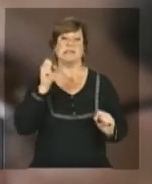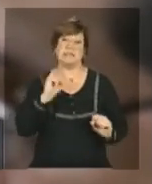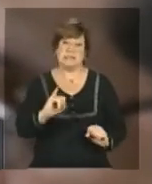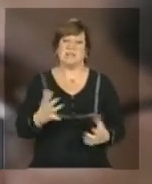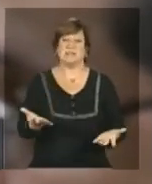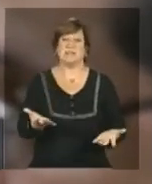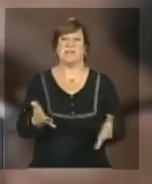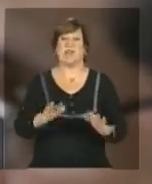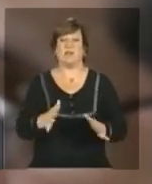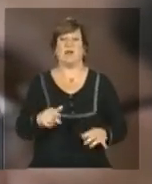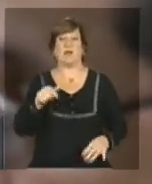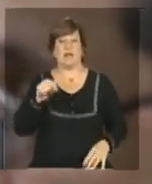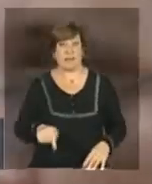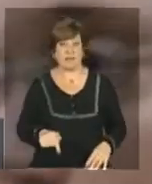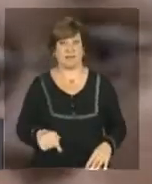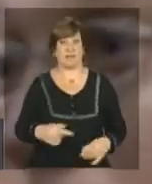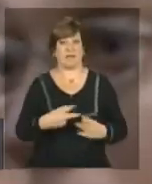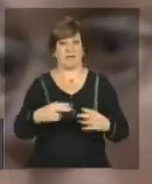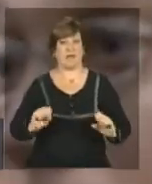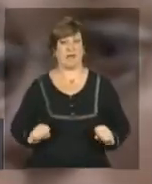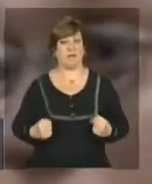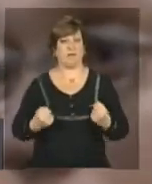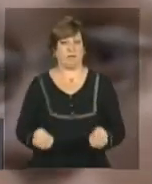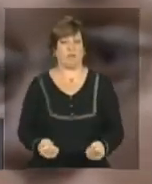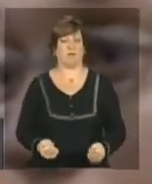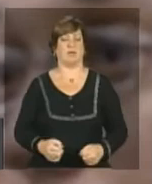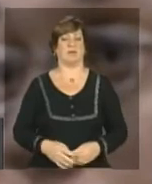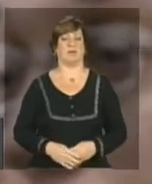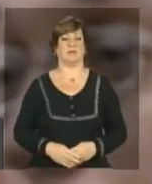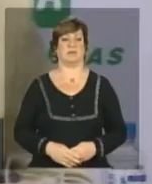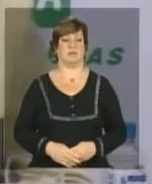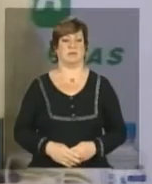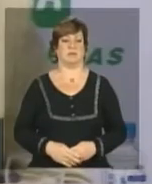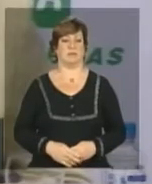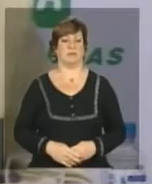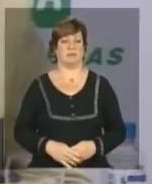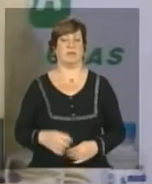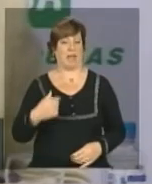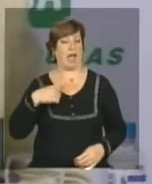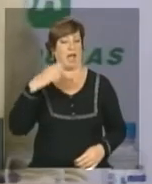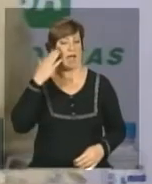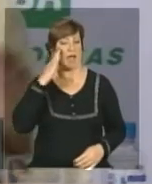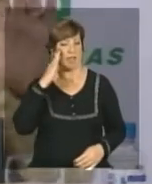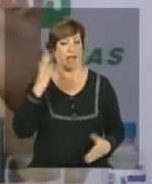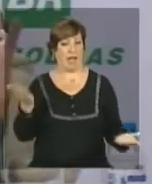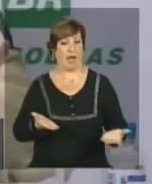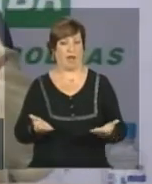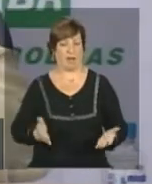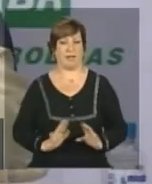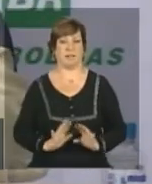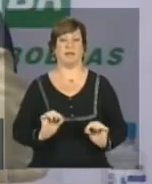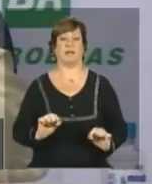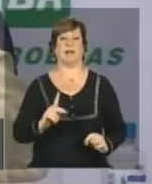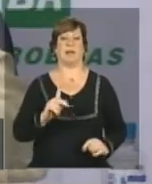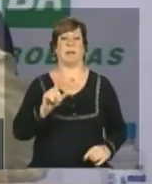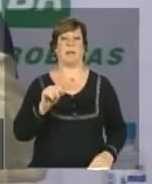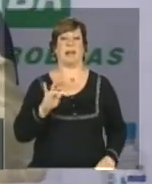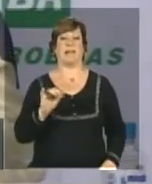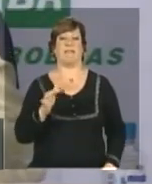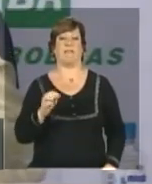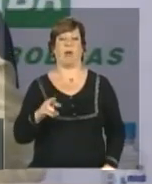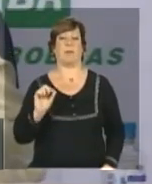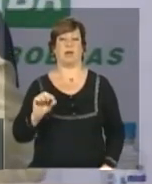talvez esse elemento vai ser reforçado, maneira de... Eu entendi bem agora o que você disse. As plataformas,